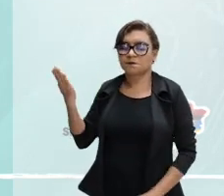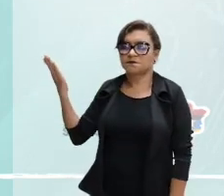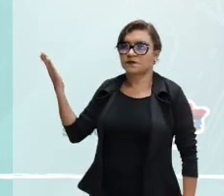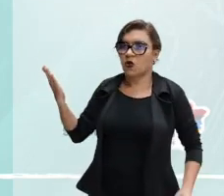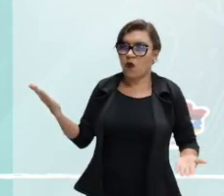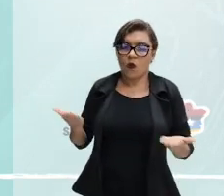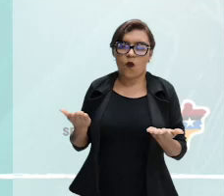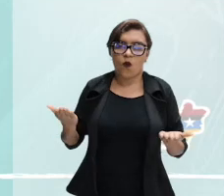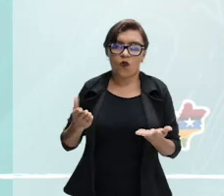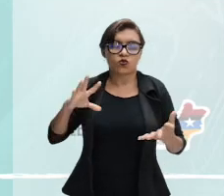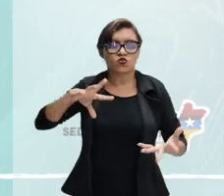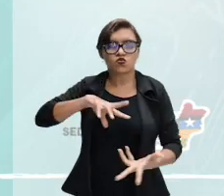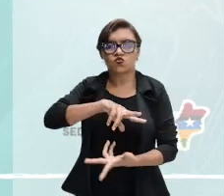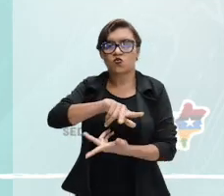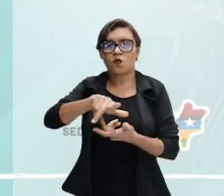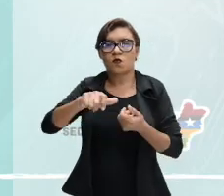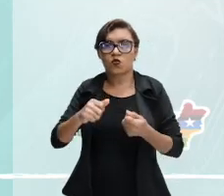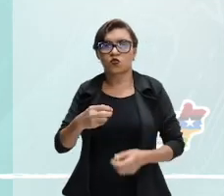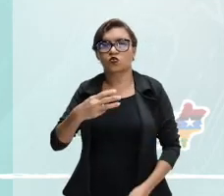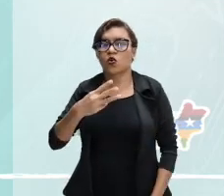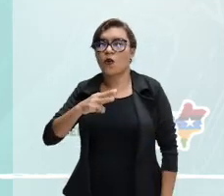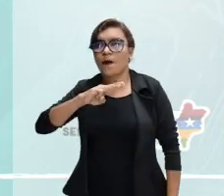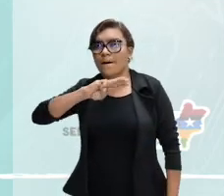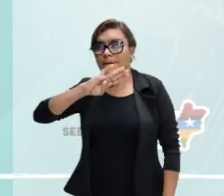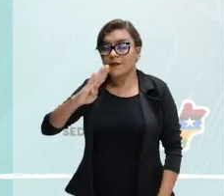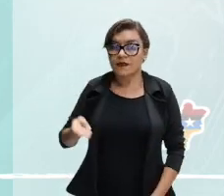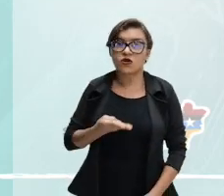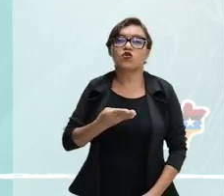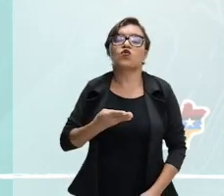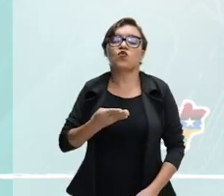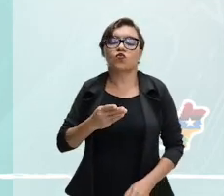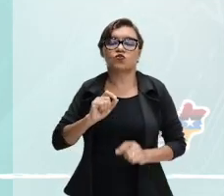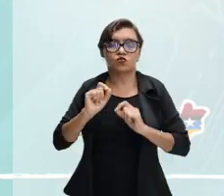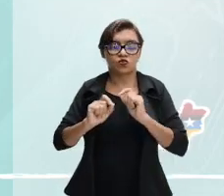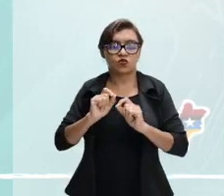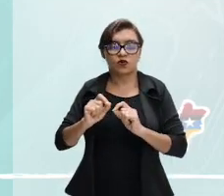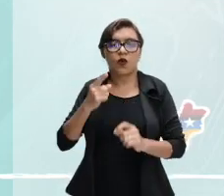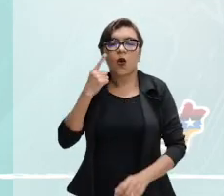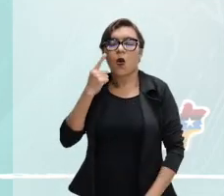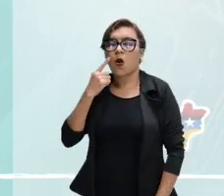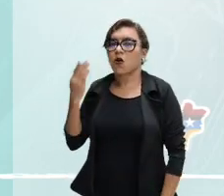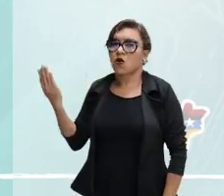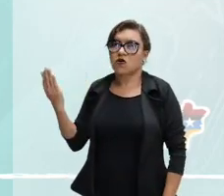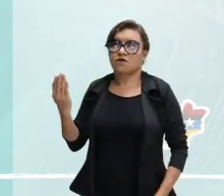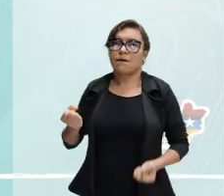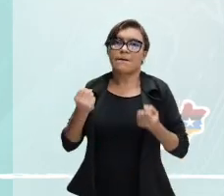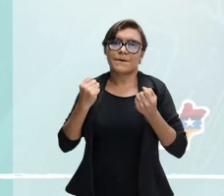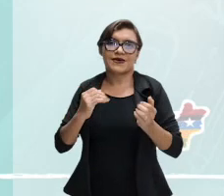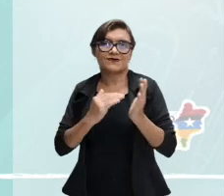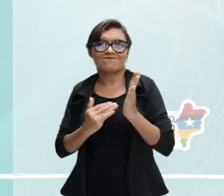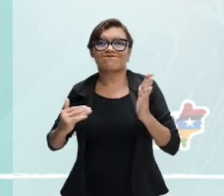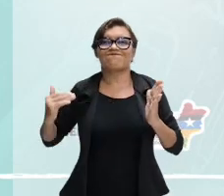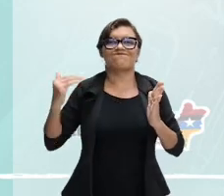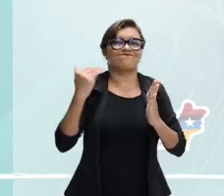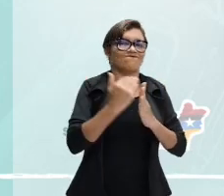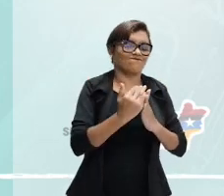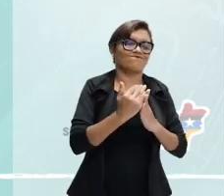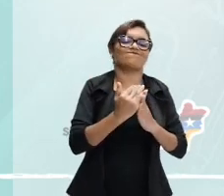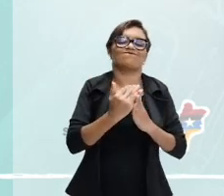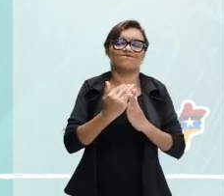atualizados. No mundo, 2 bilhões e 300 milhões de pessoas estão o quê? Acima do peso. Sendo